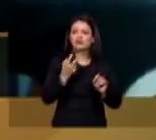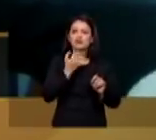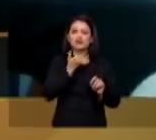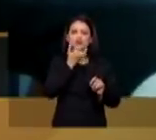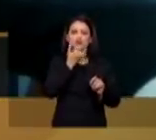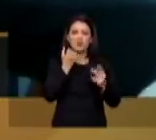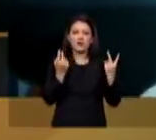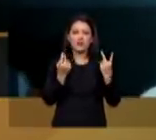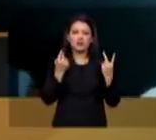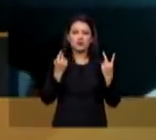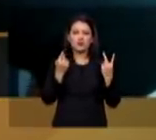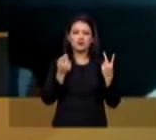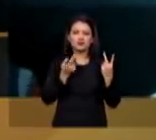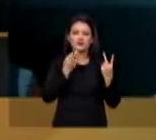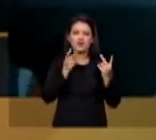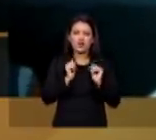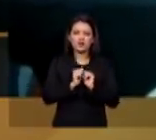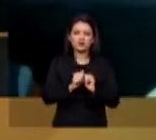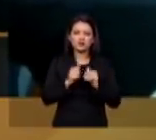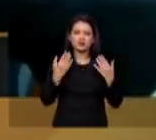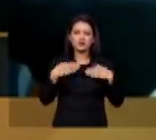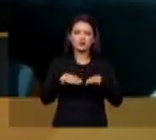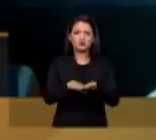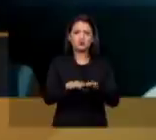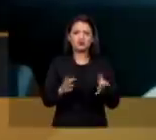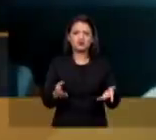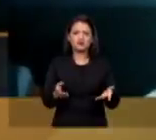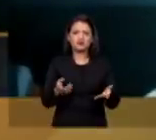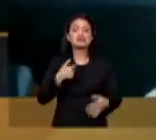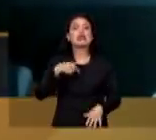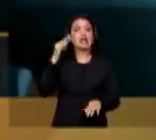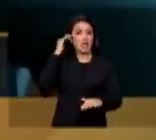não devo pedir para o barco.